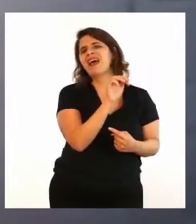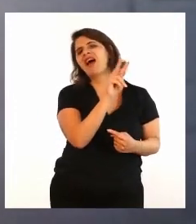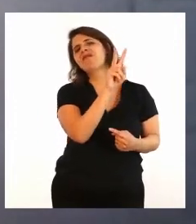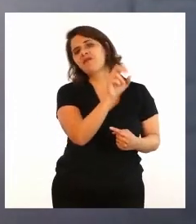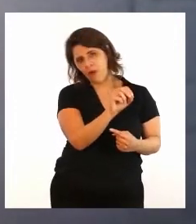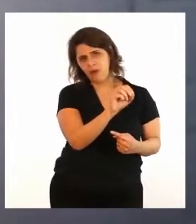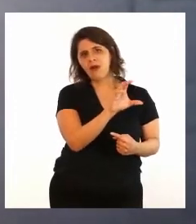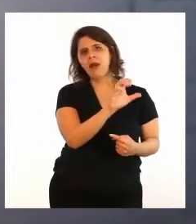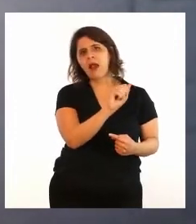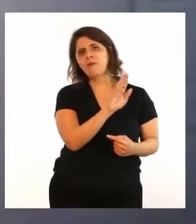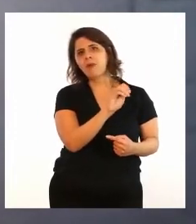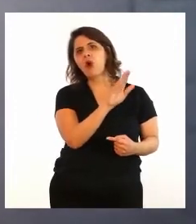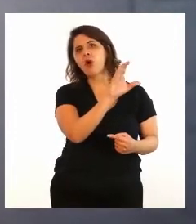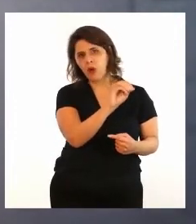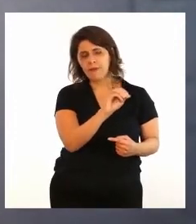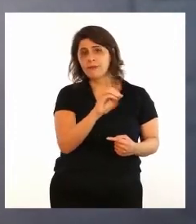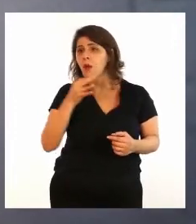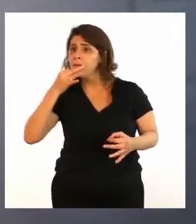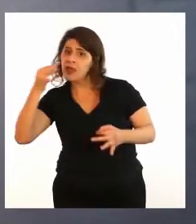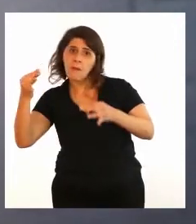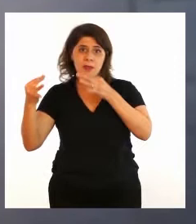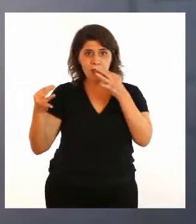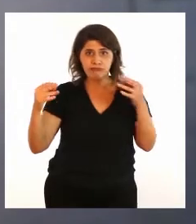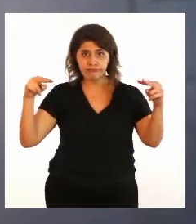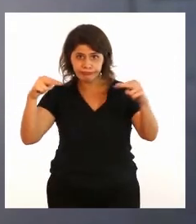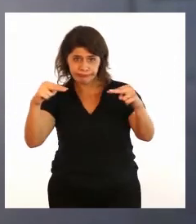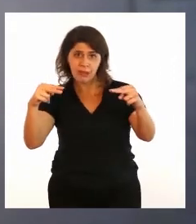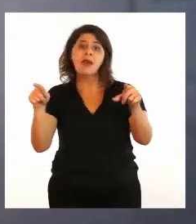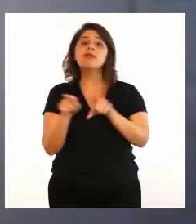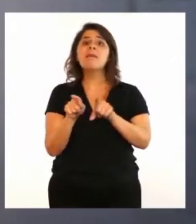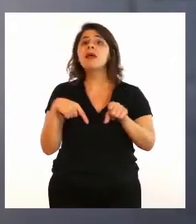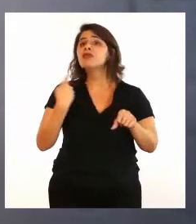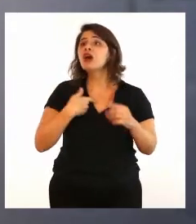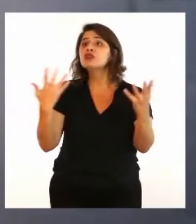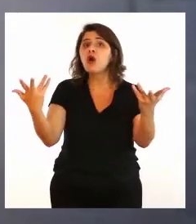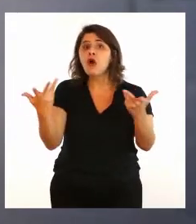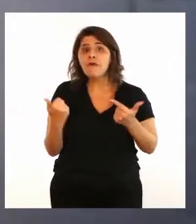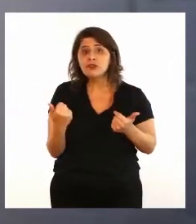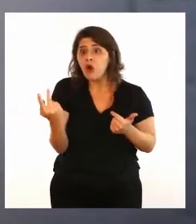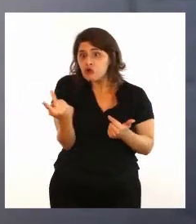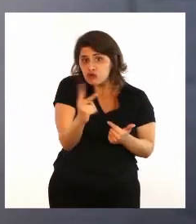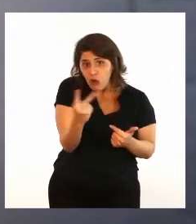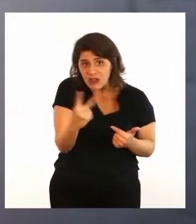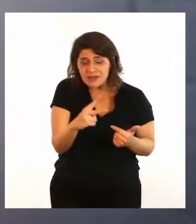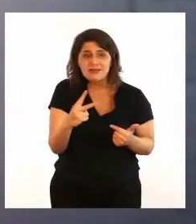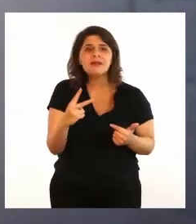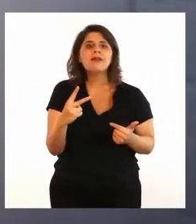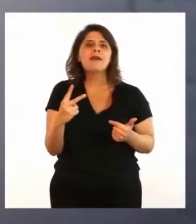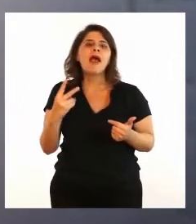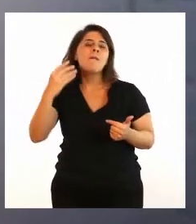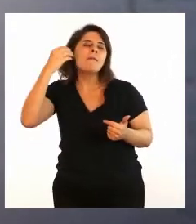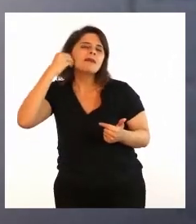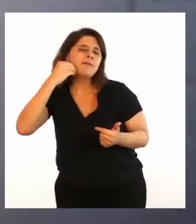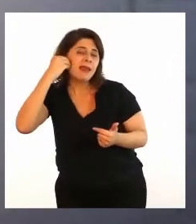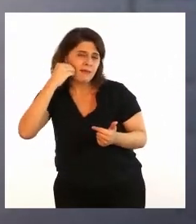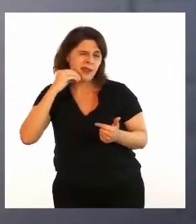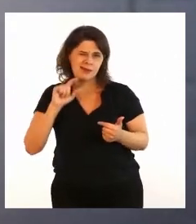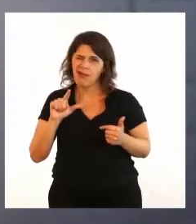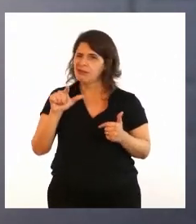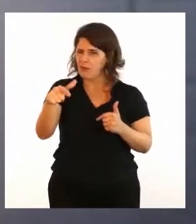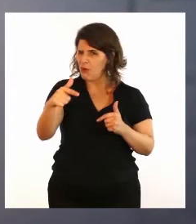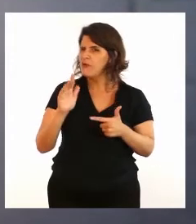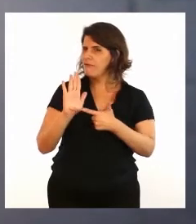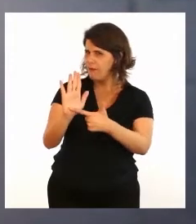um na publicação e também lançamos para os dois um convite para um experimento que eu vou contar daqui a pouco